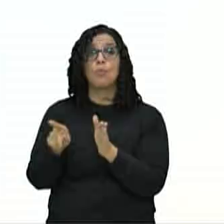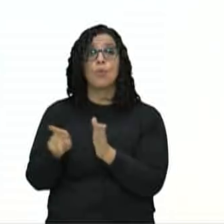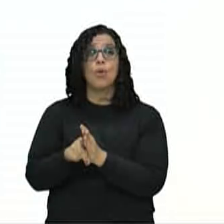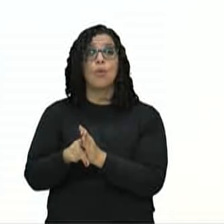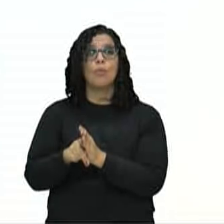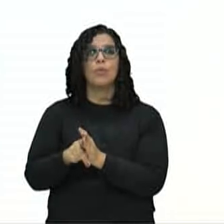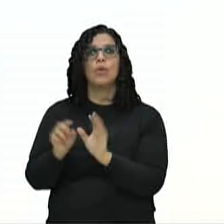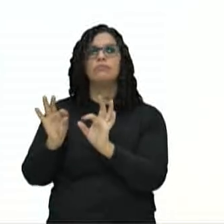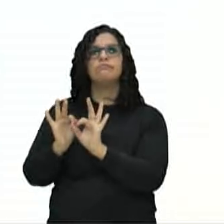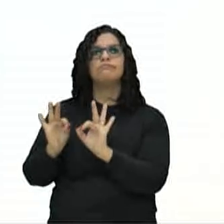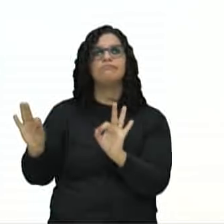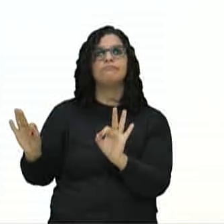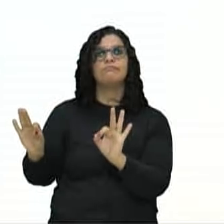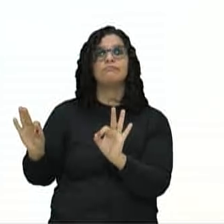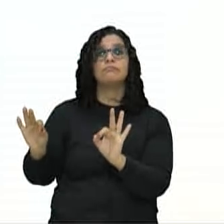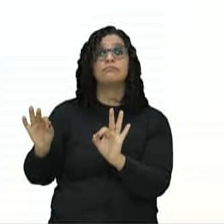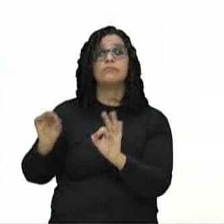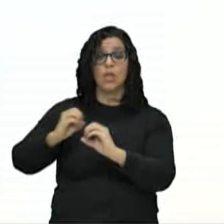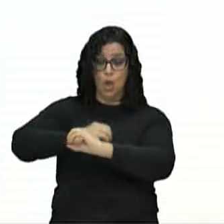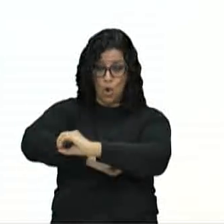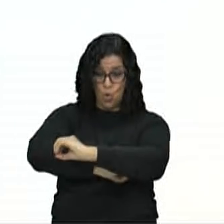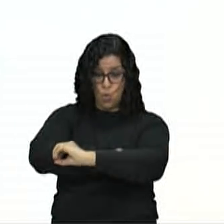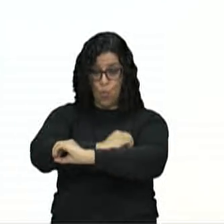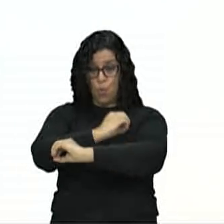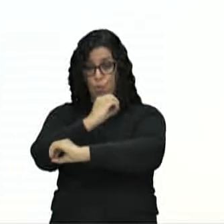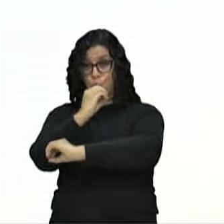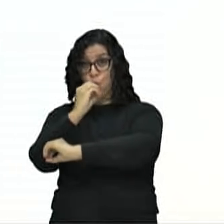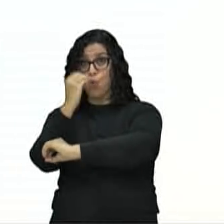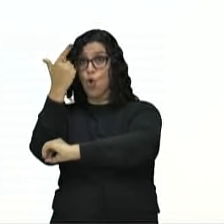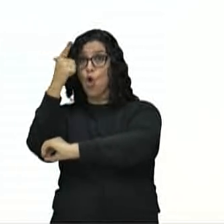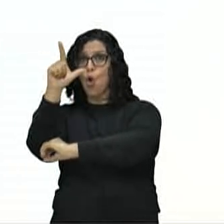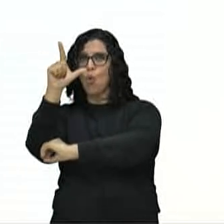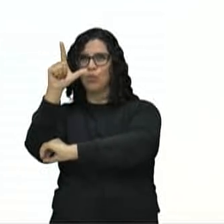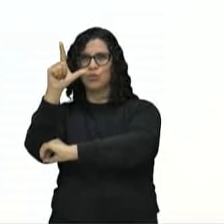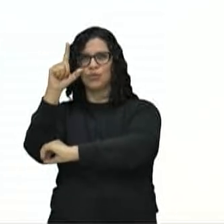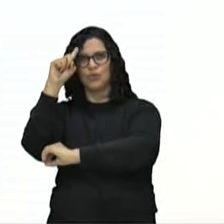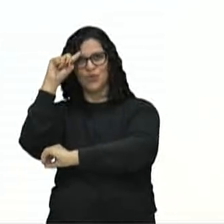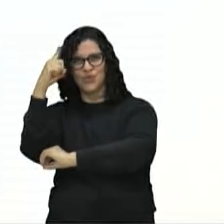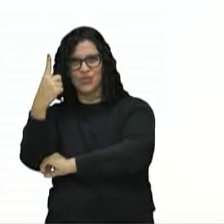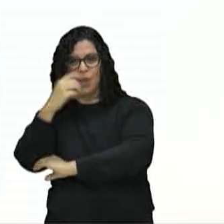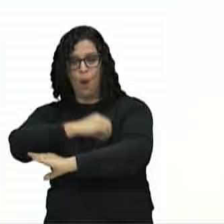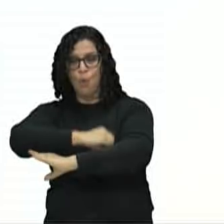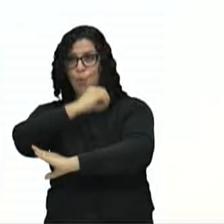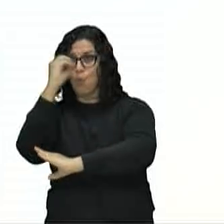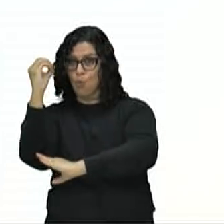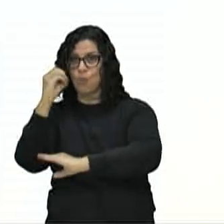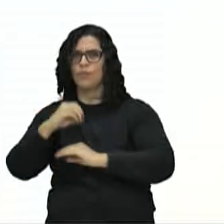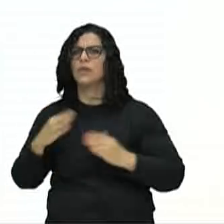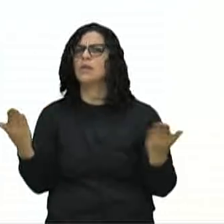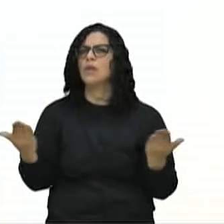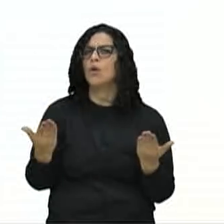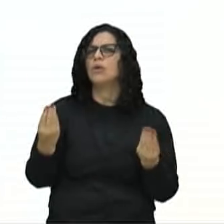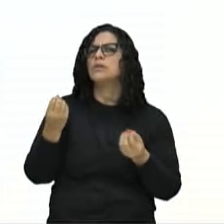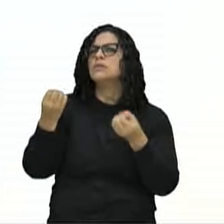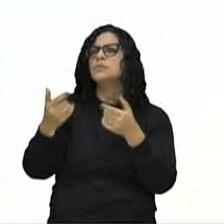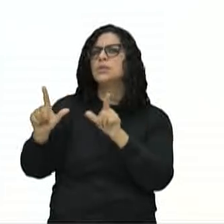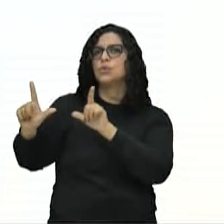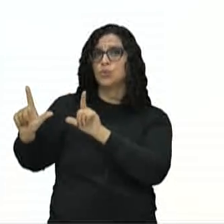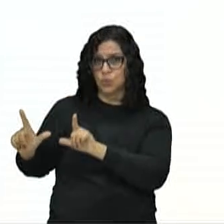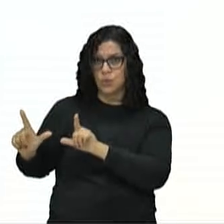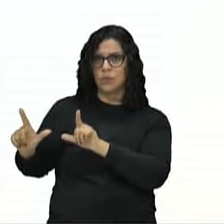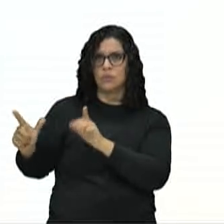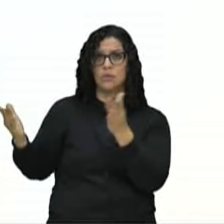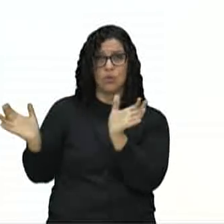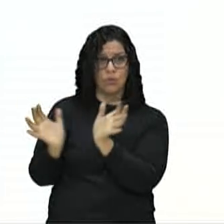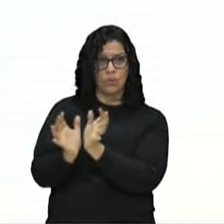em destaque. Nasceu no dia seguinte. No fragmento 2, então,